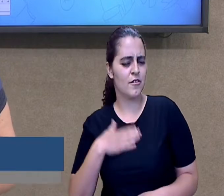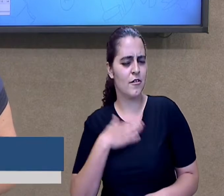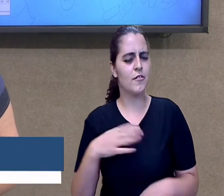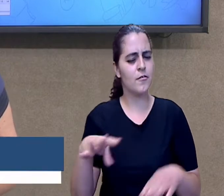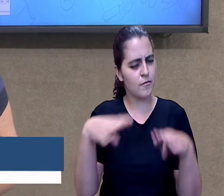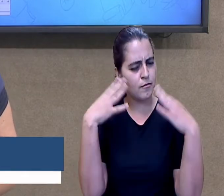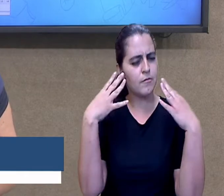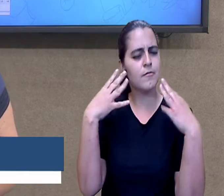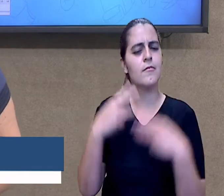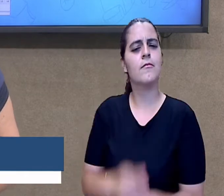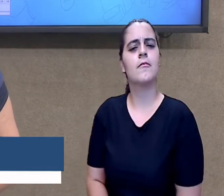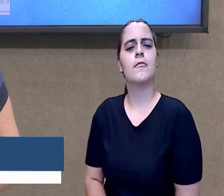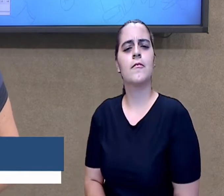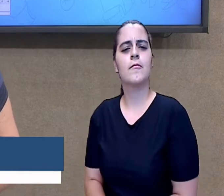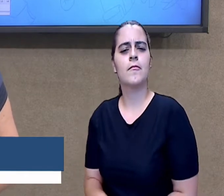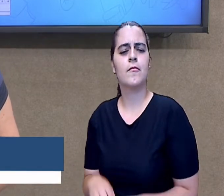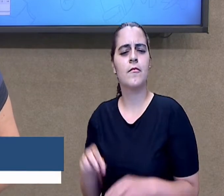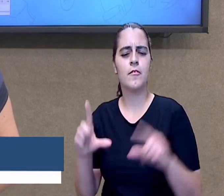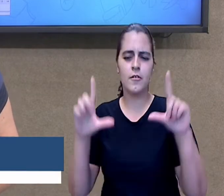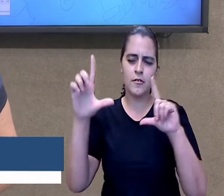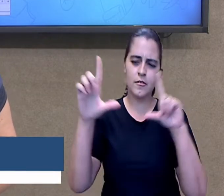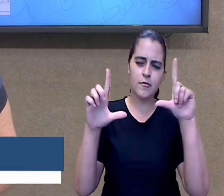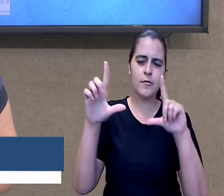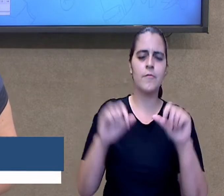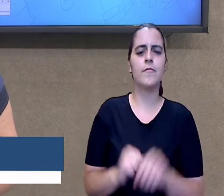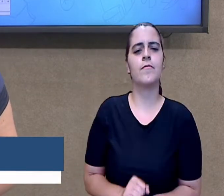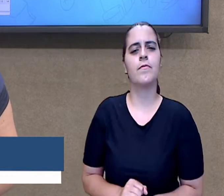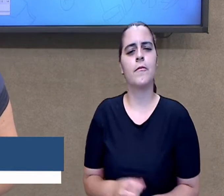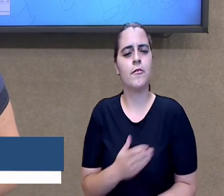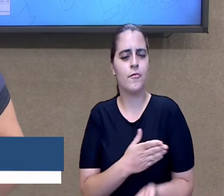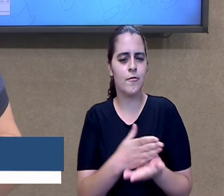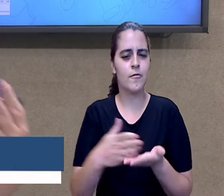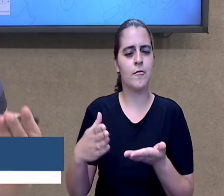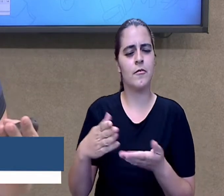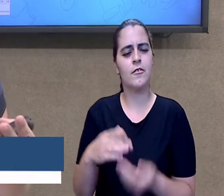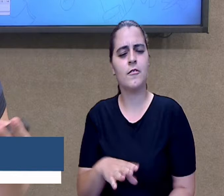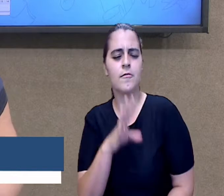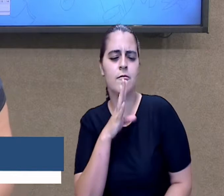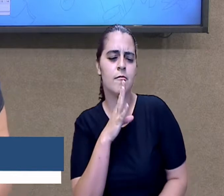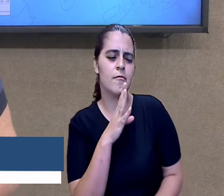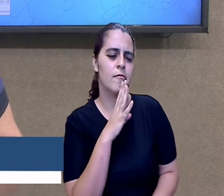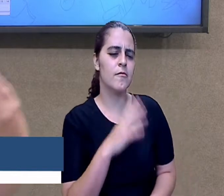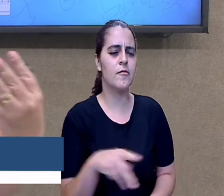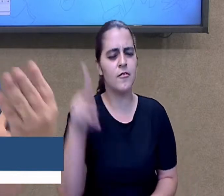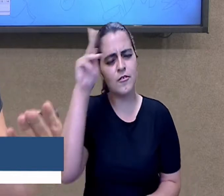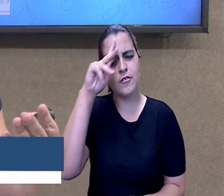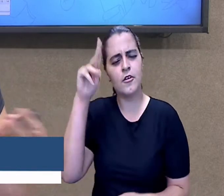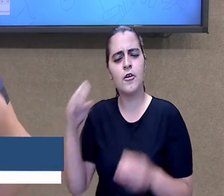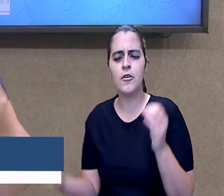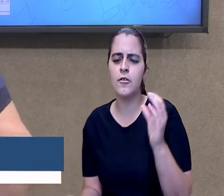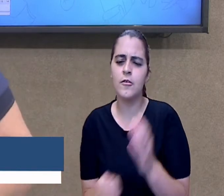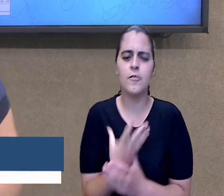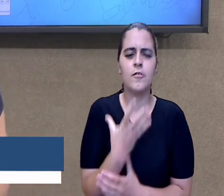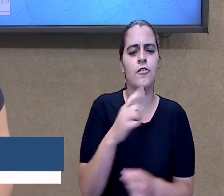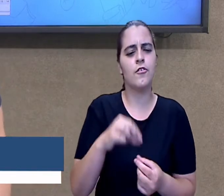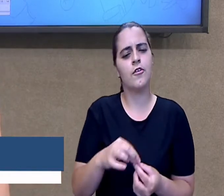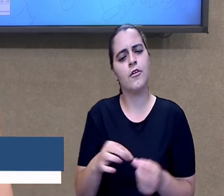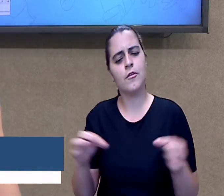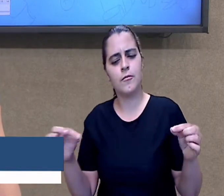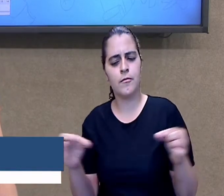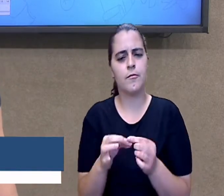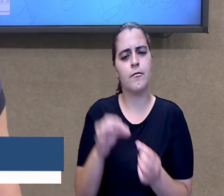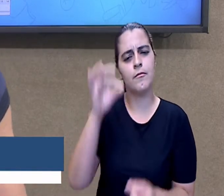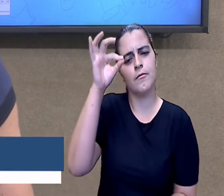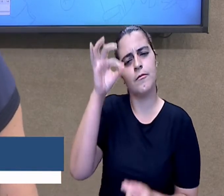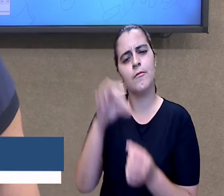ficassem ligadinhos aí na sua telinha para a gente começar a conhecer como surgiram as medidas de